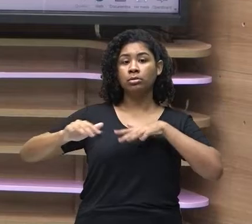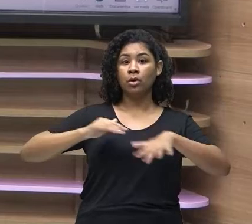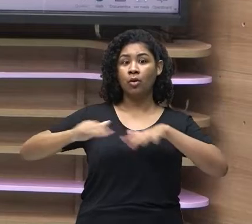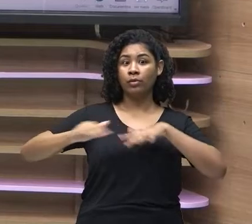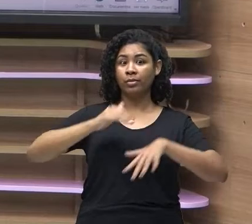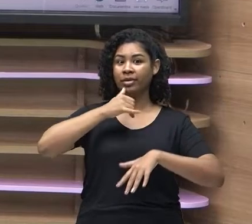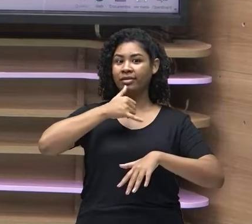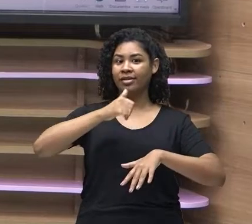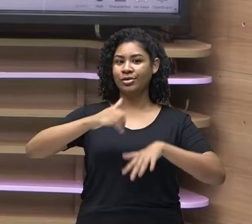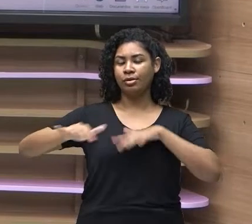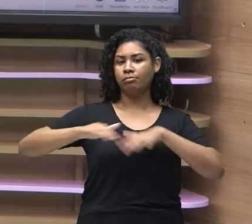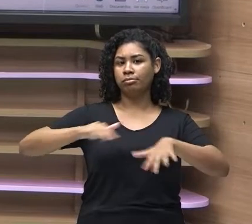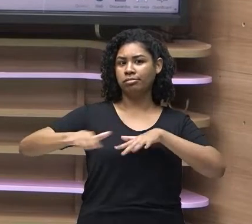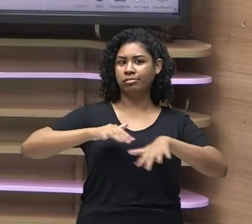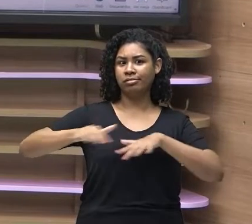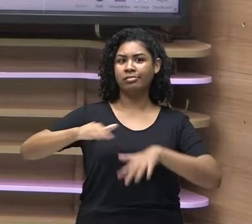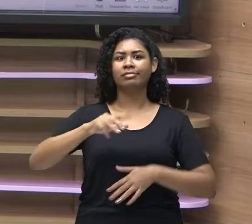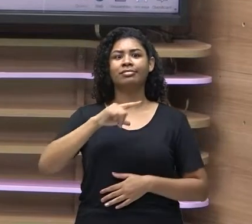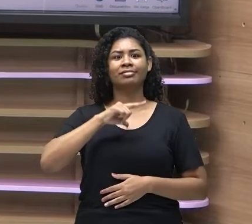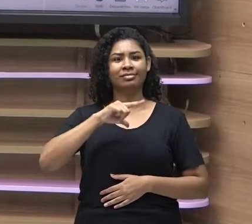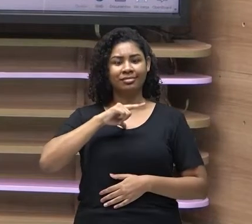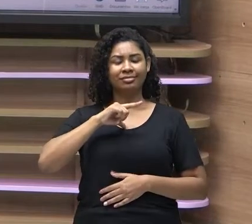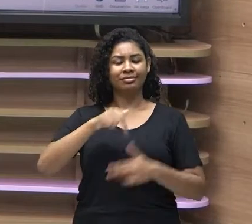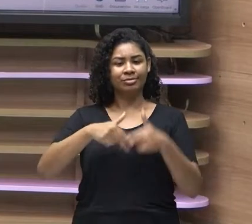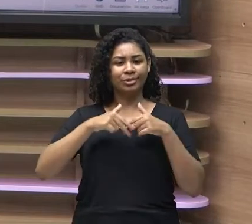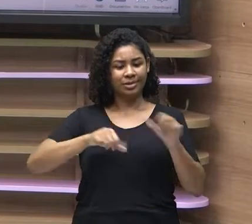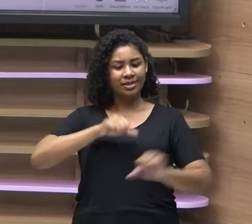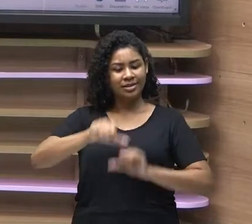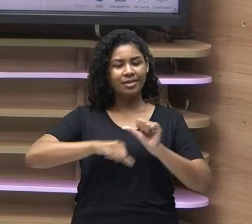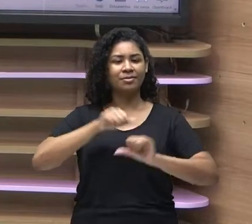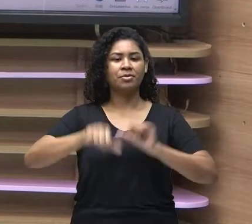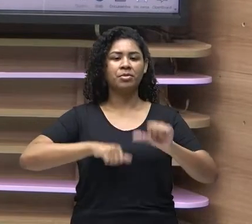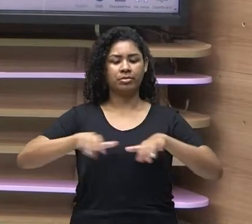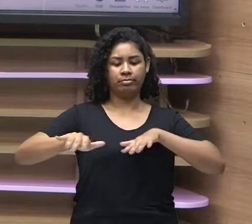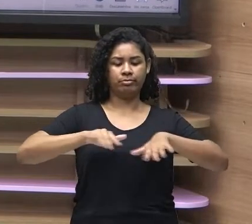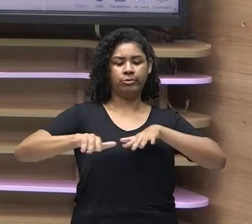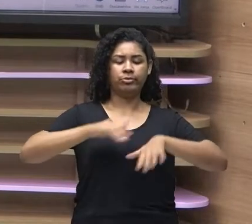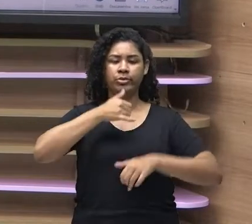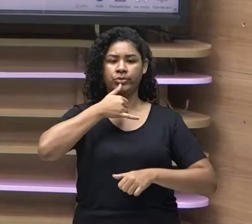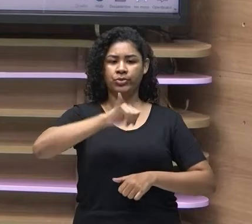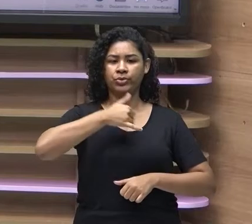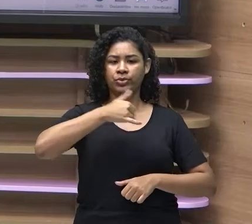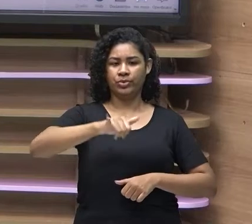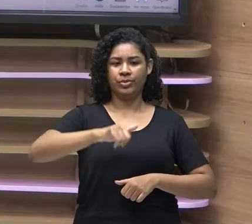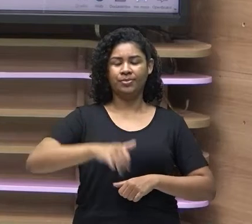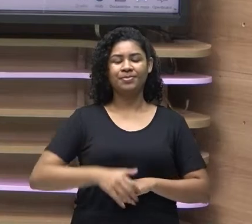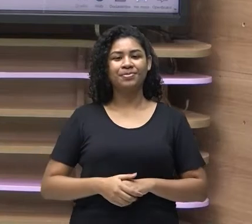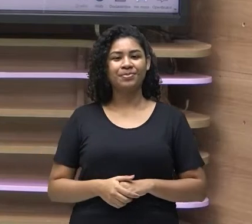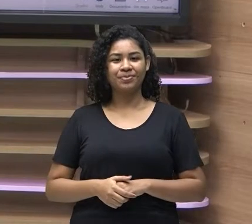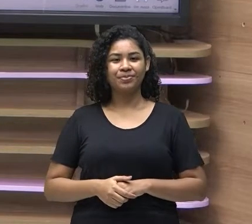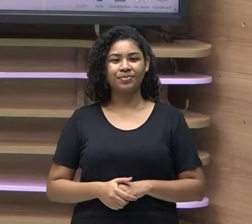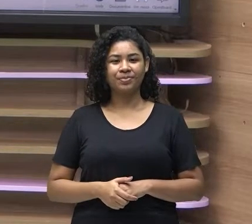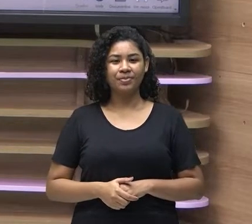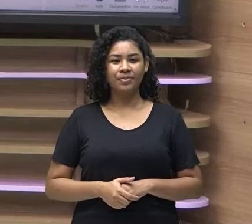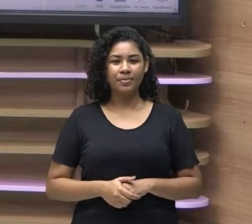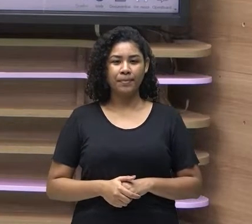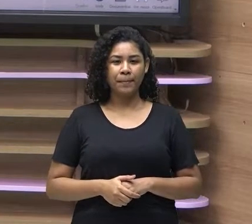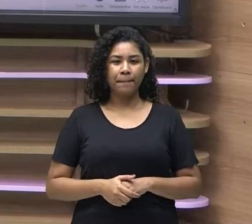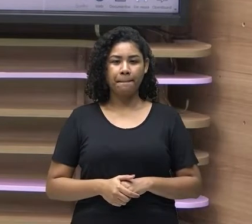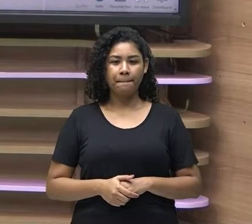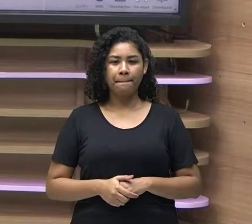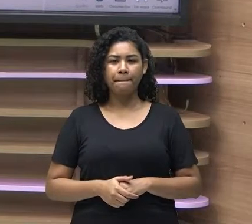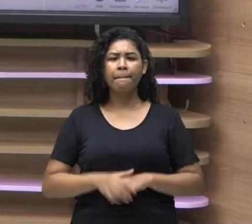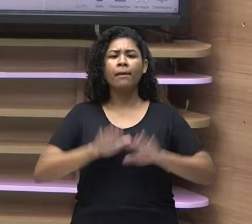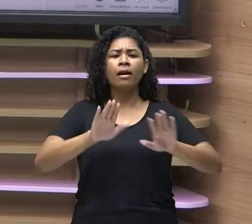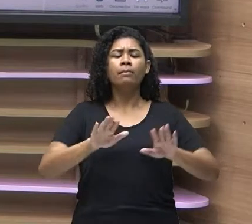energia química, energia térmica, se transformando em energia mecânica, que é a do movimento, tá bom? E a panela